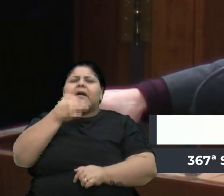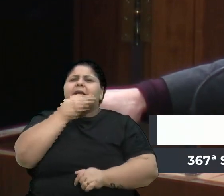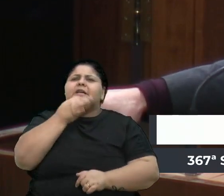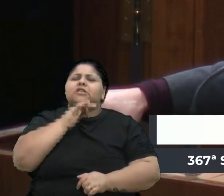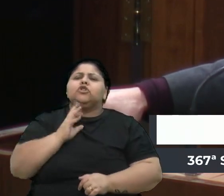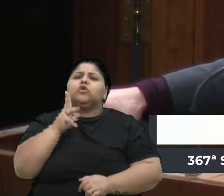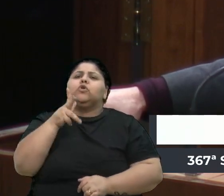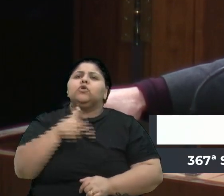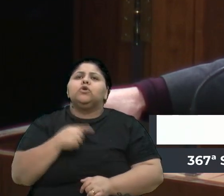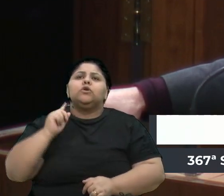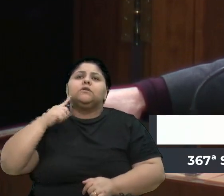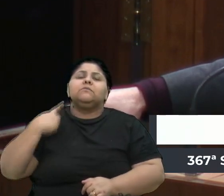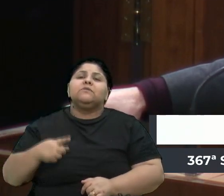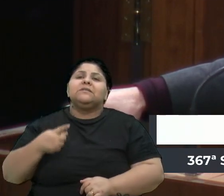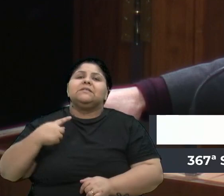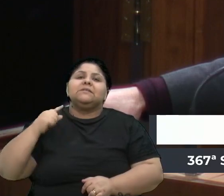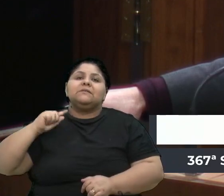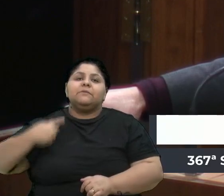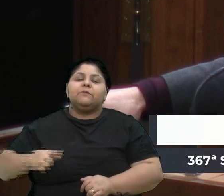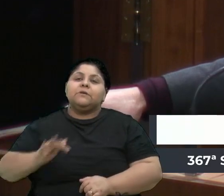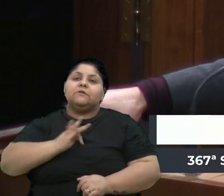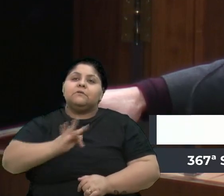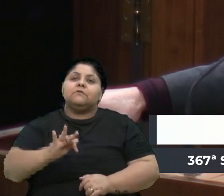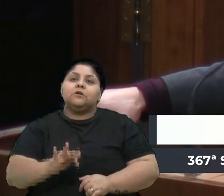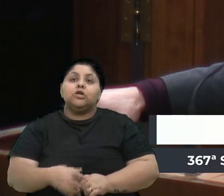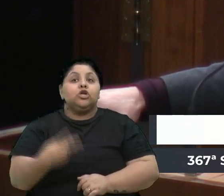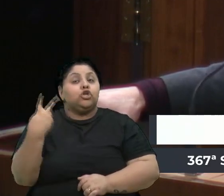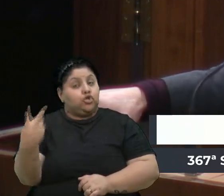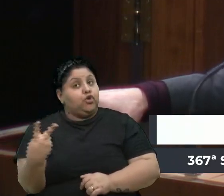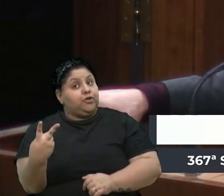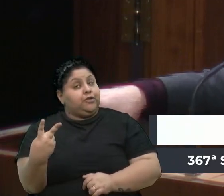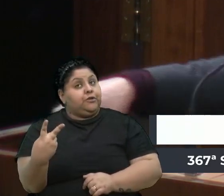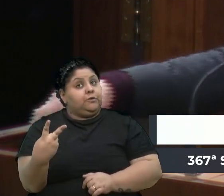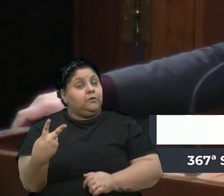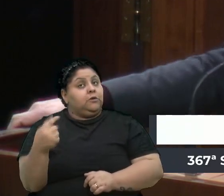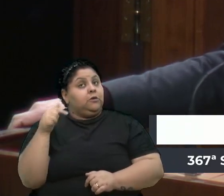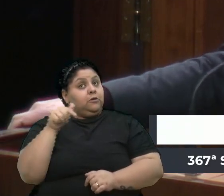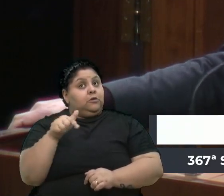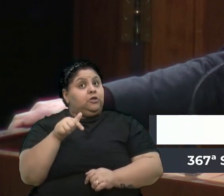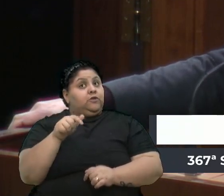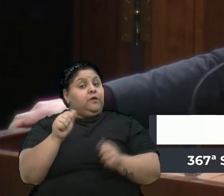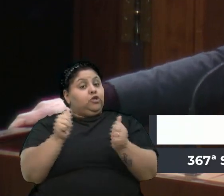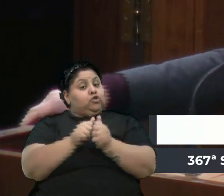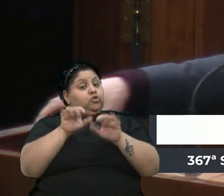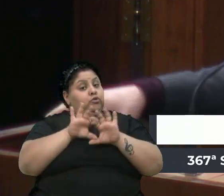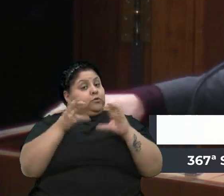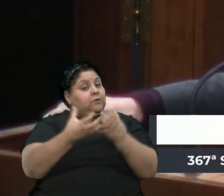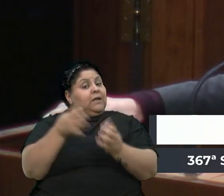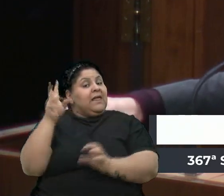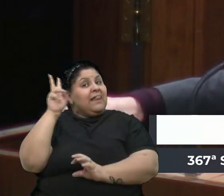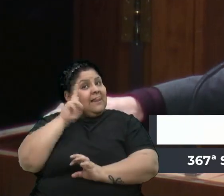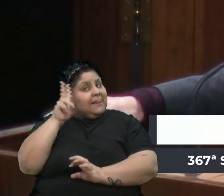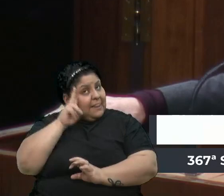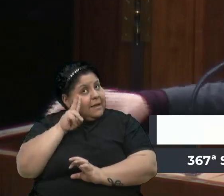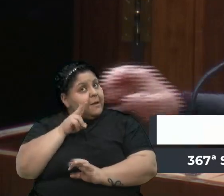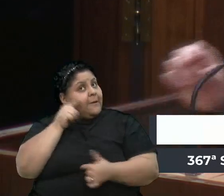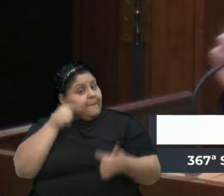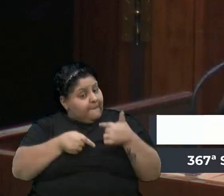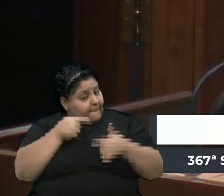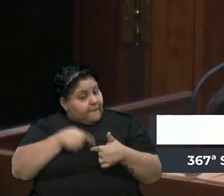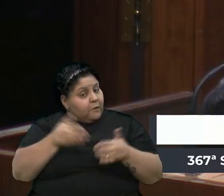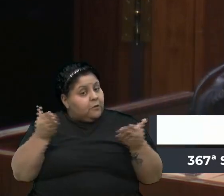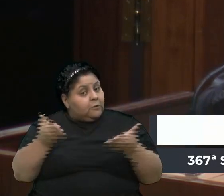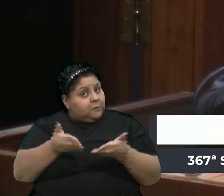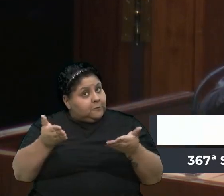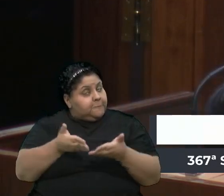federais? Temos 2. Então, quando eles estiverem nas suas comunidades, relembre desse embate, desse debate de hoje